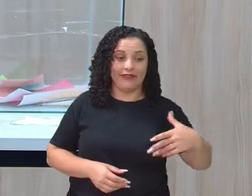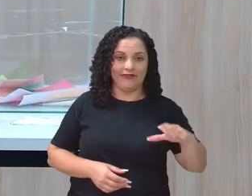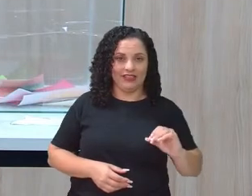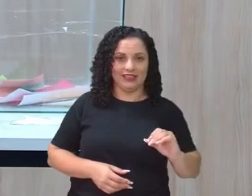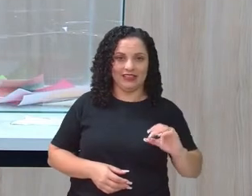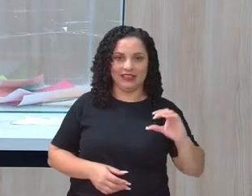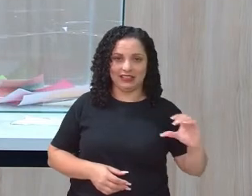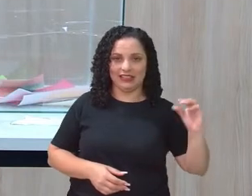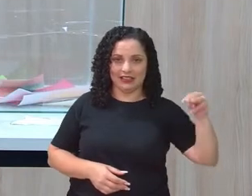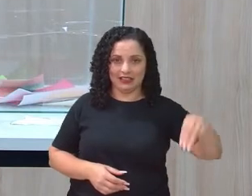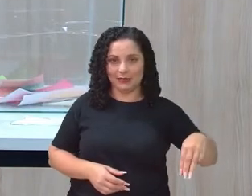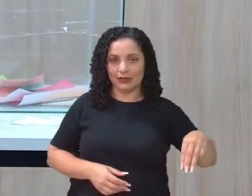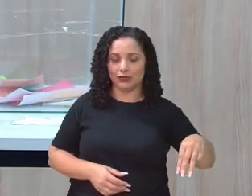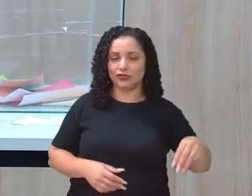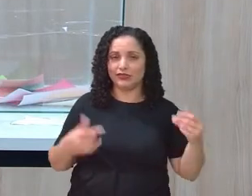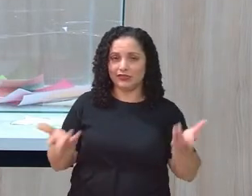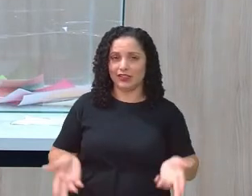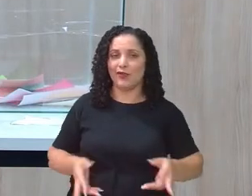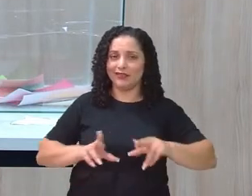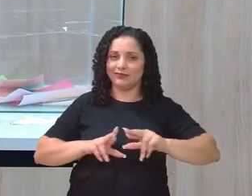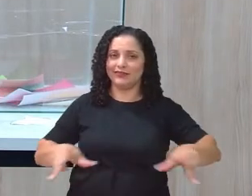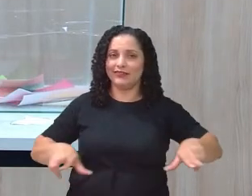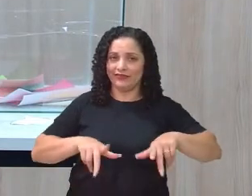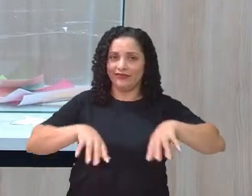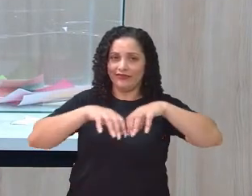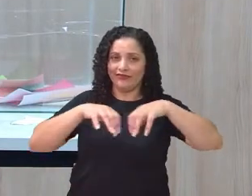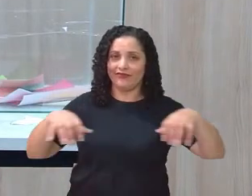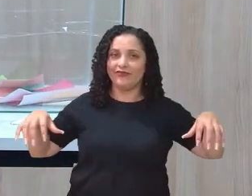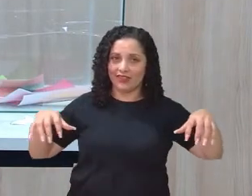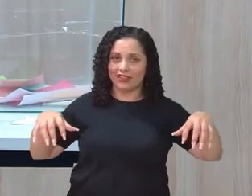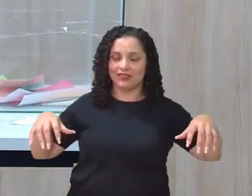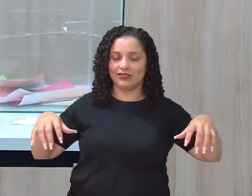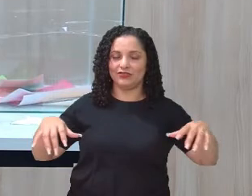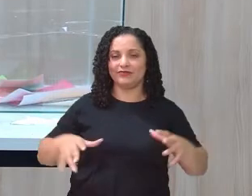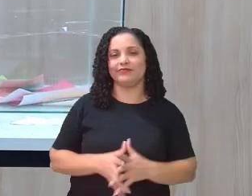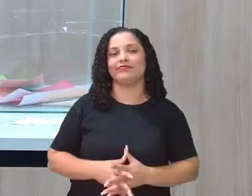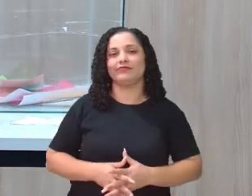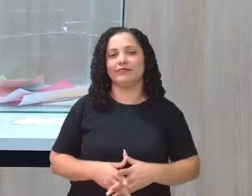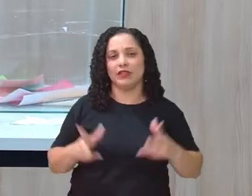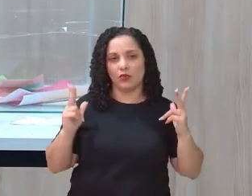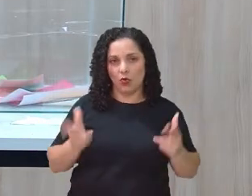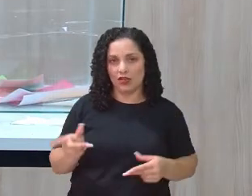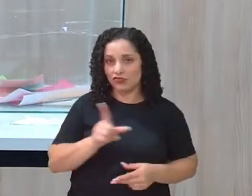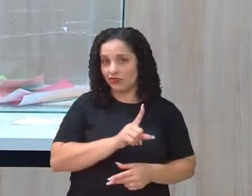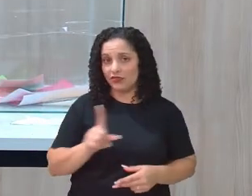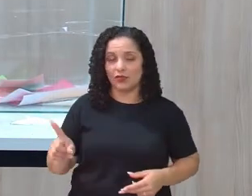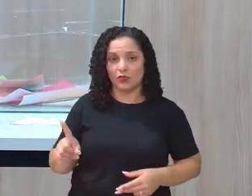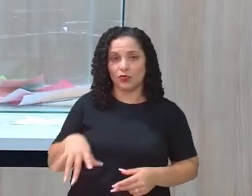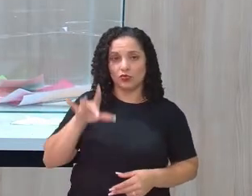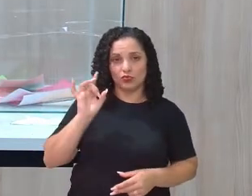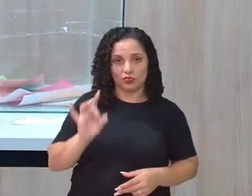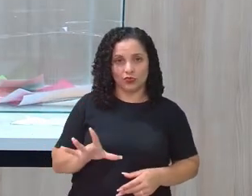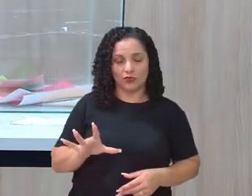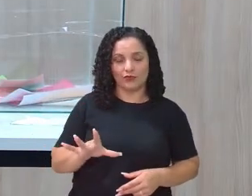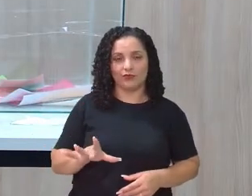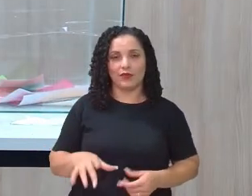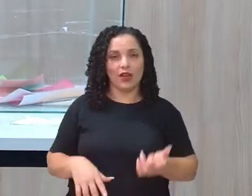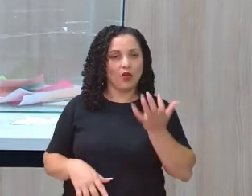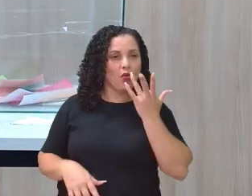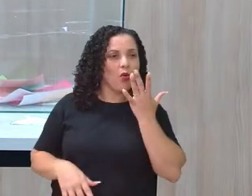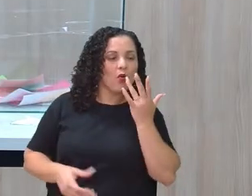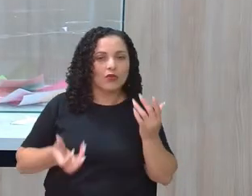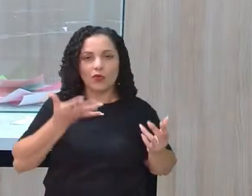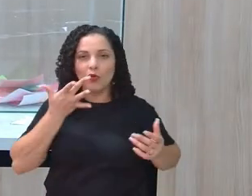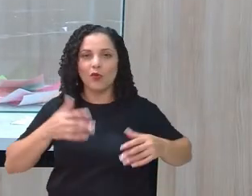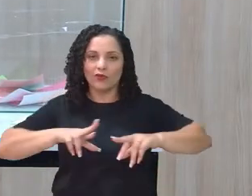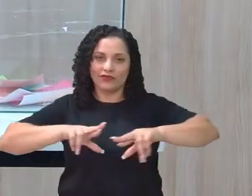centímetros, você tem aí duas linhas poligonais congruentes, mas elas não são iguais, porque está uma de uma cor e a outra de outra